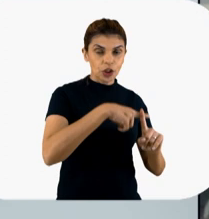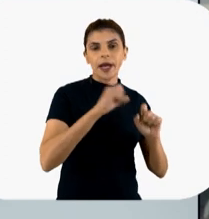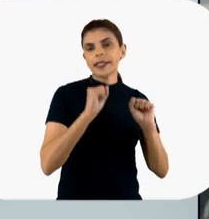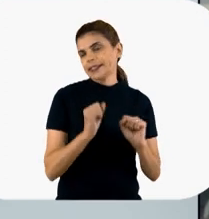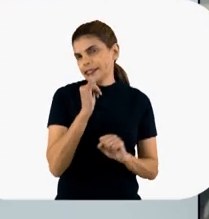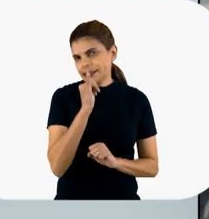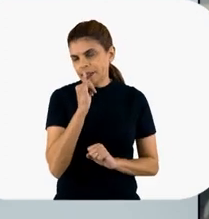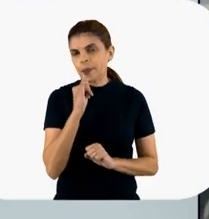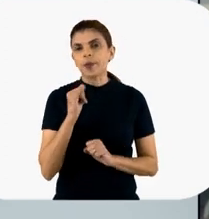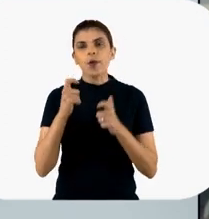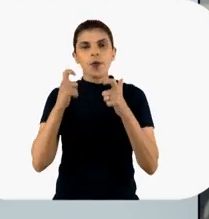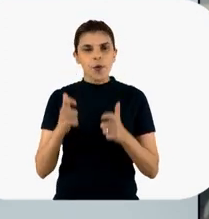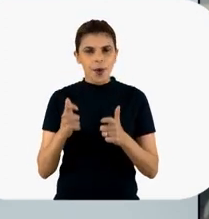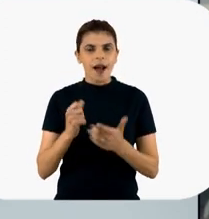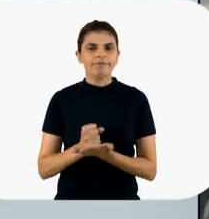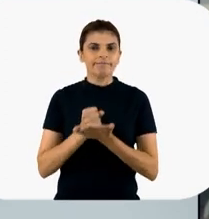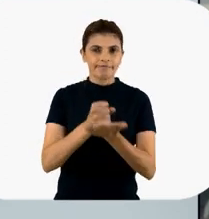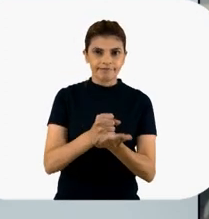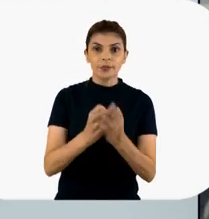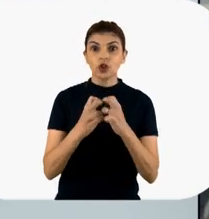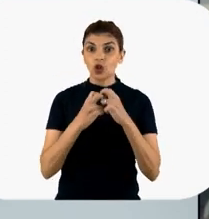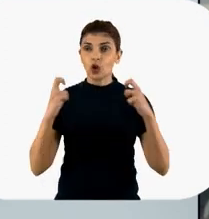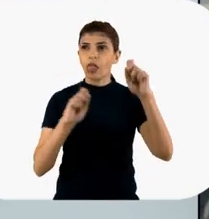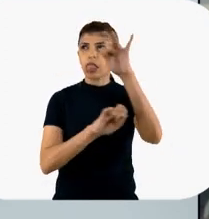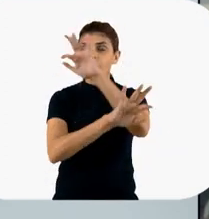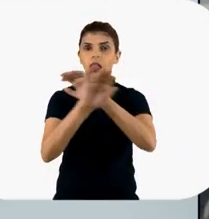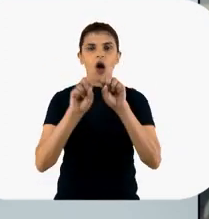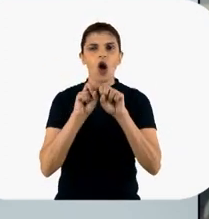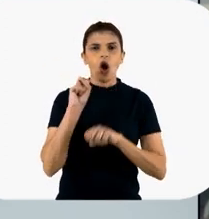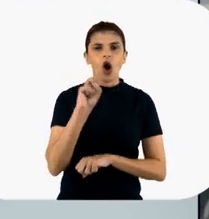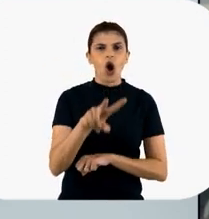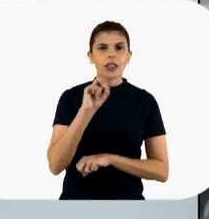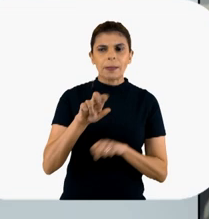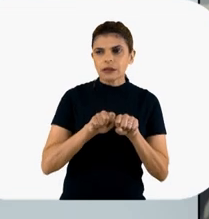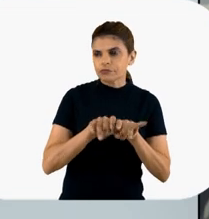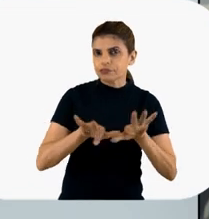no pronto-socorro, isso pode gerar aerossol e contaminar